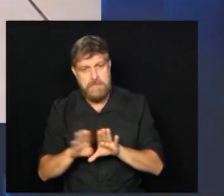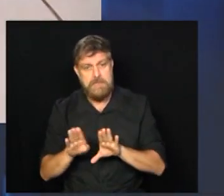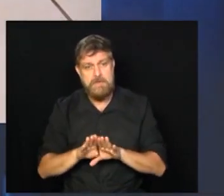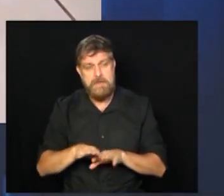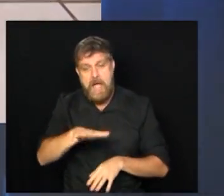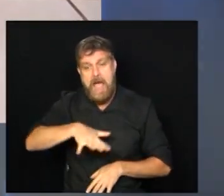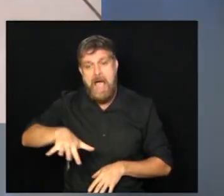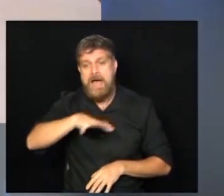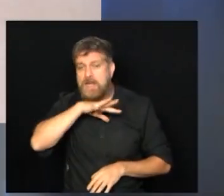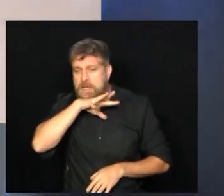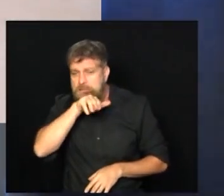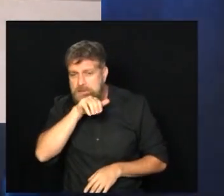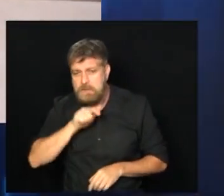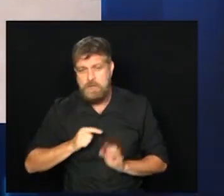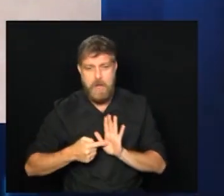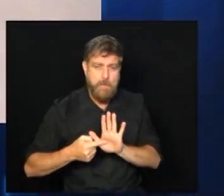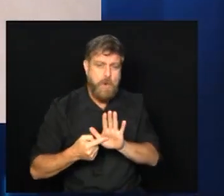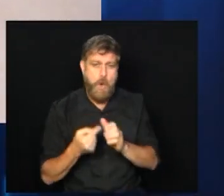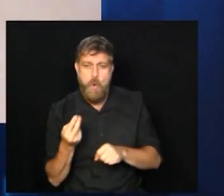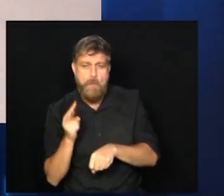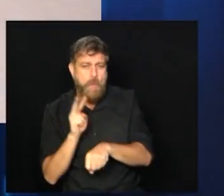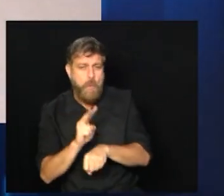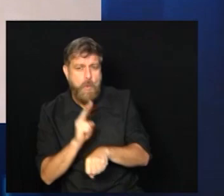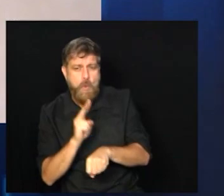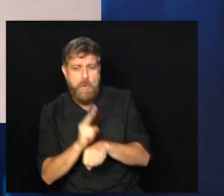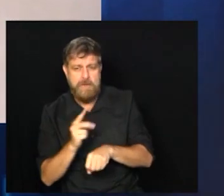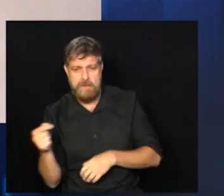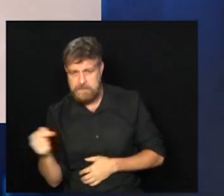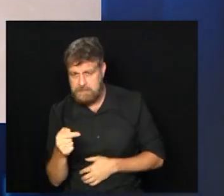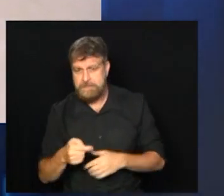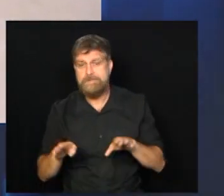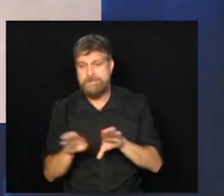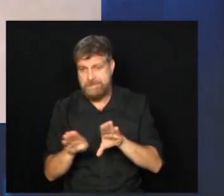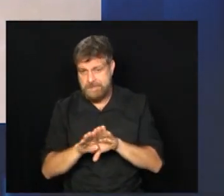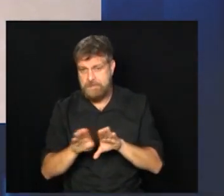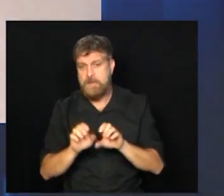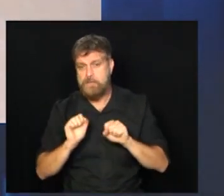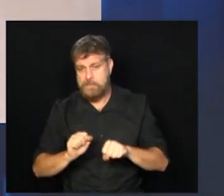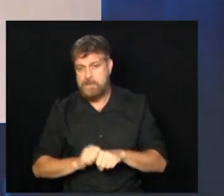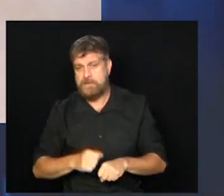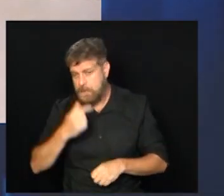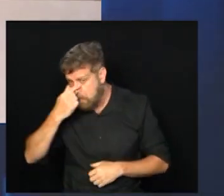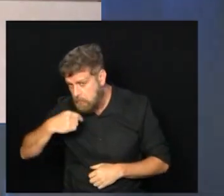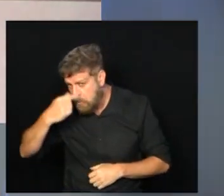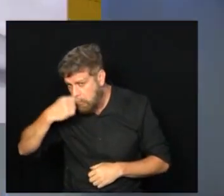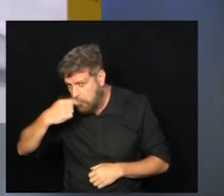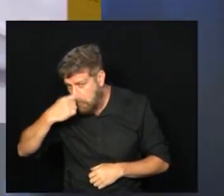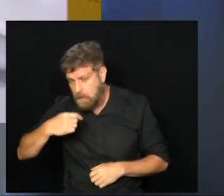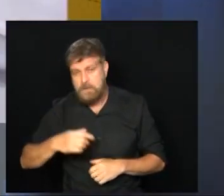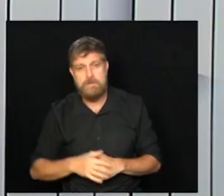Bicho mostra os cuidados com os animais que também podem ficar gripados.